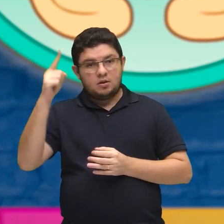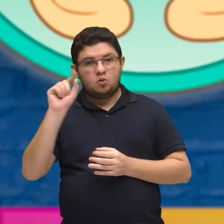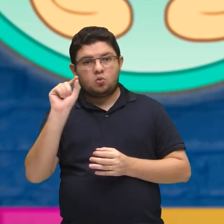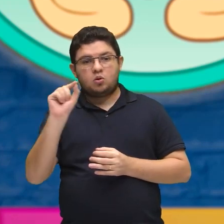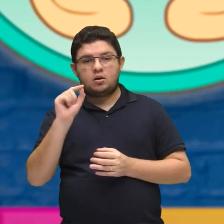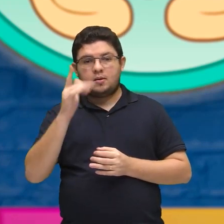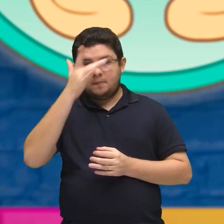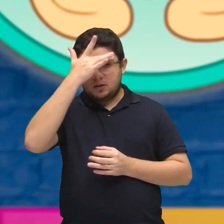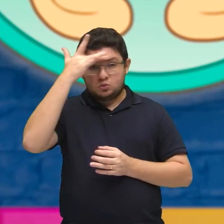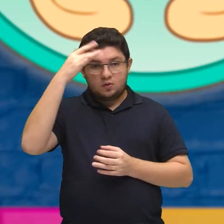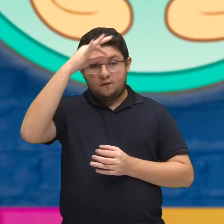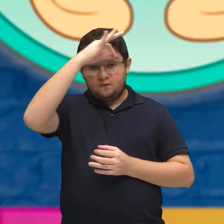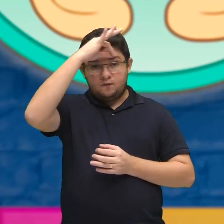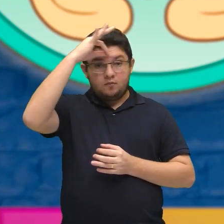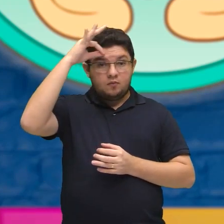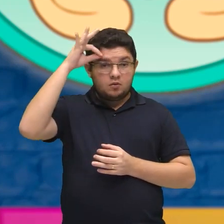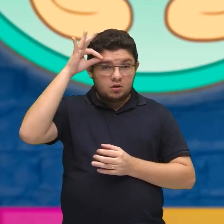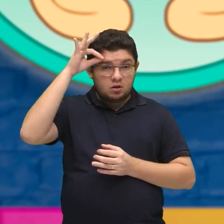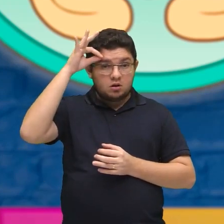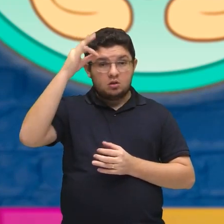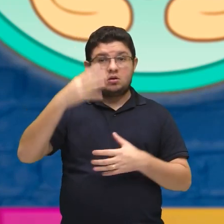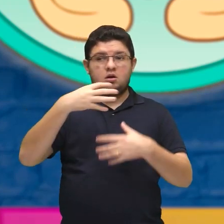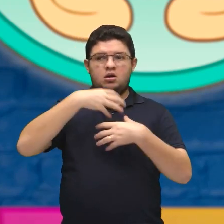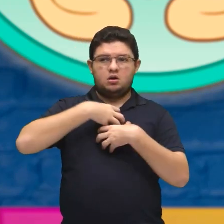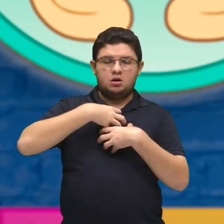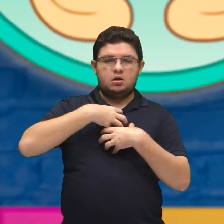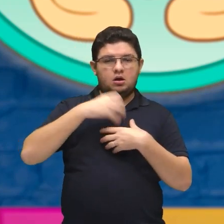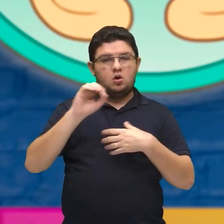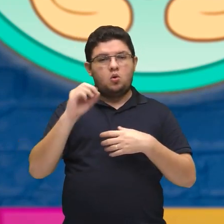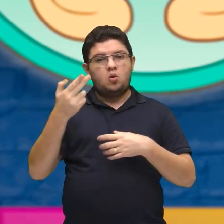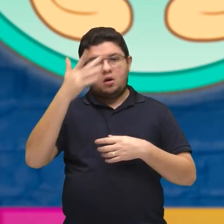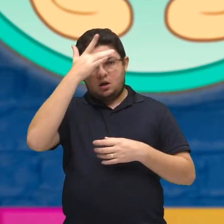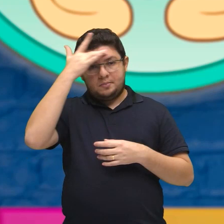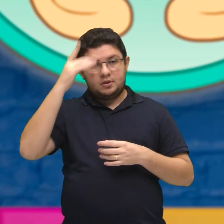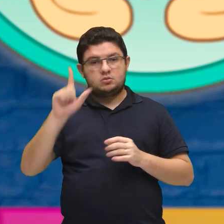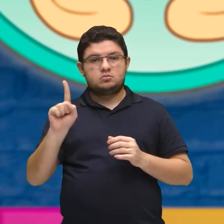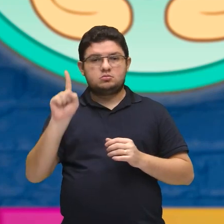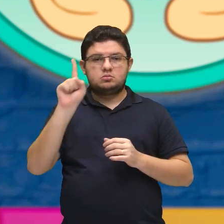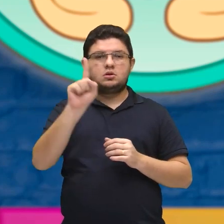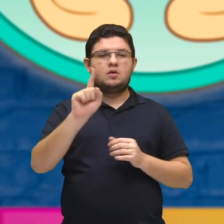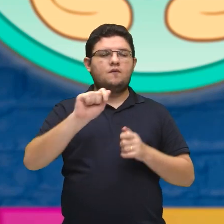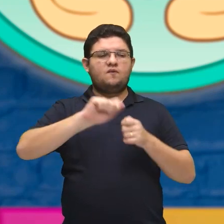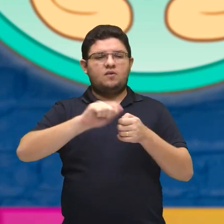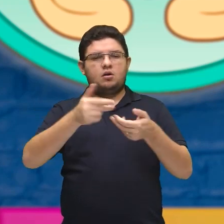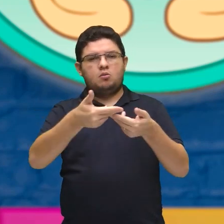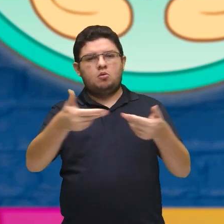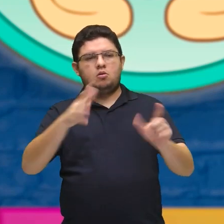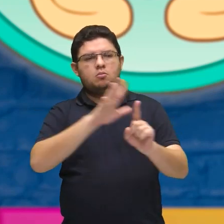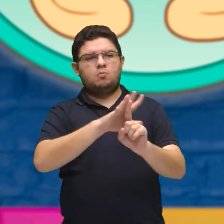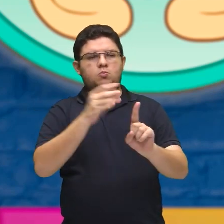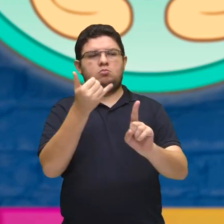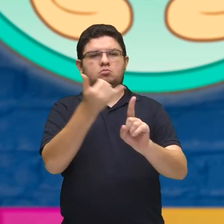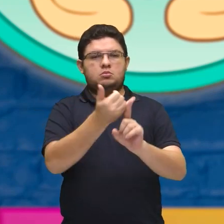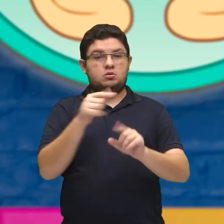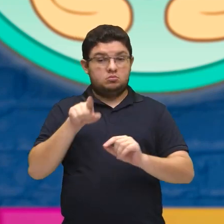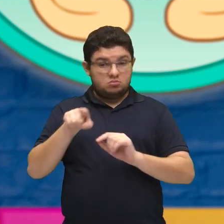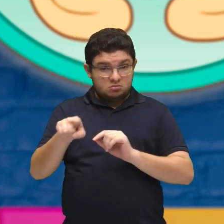vítima? Tem consequências somente para o agressor? Como é que